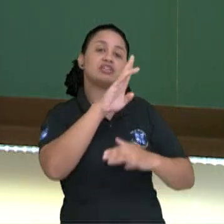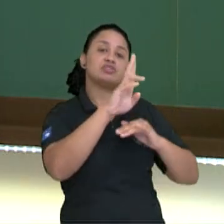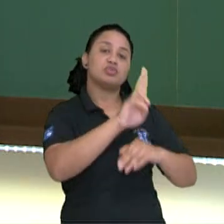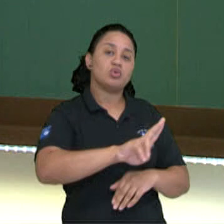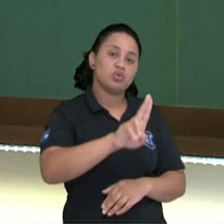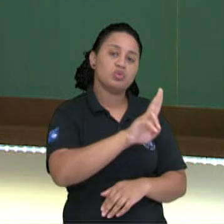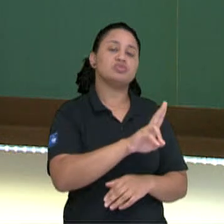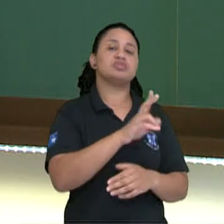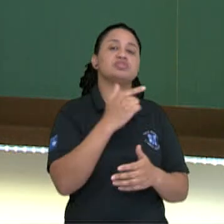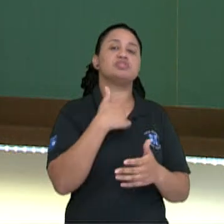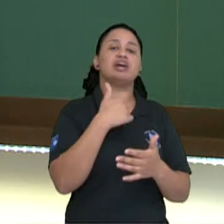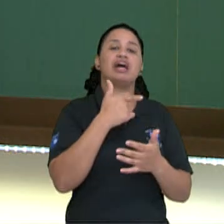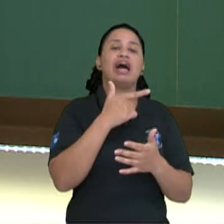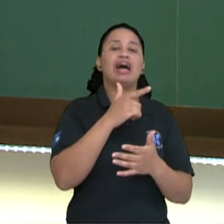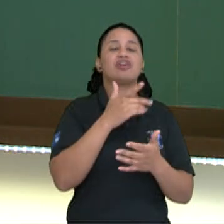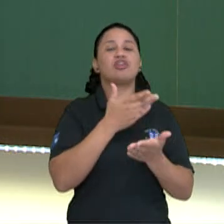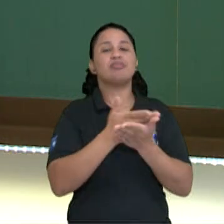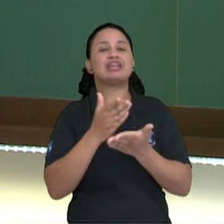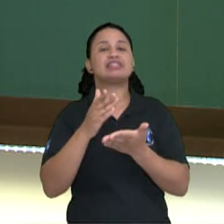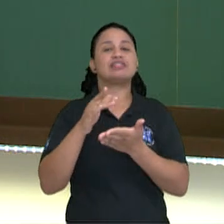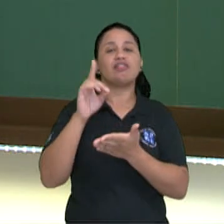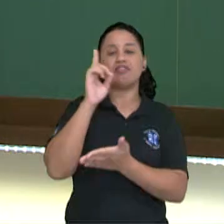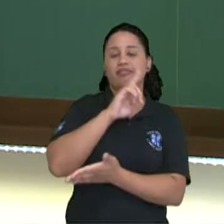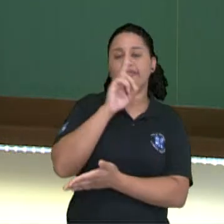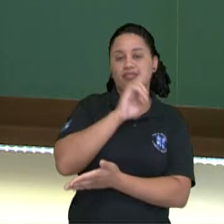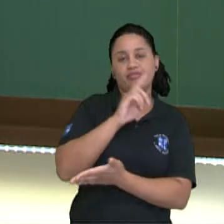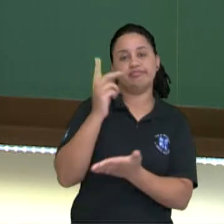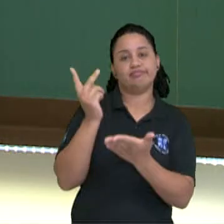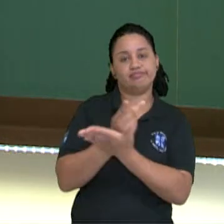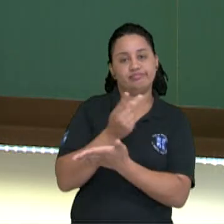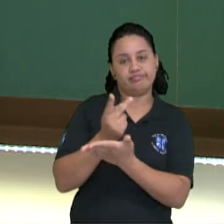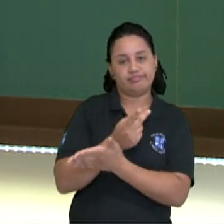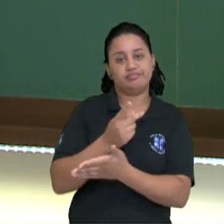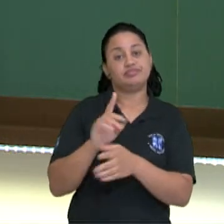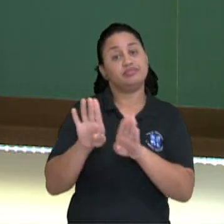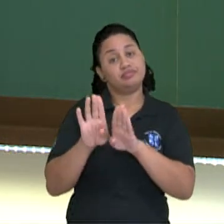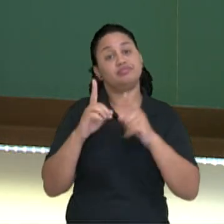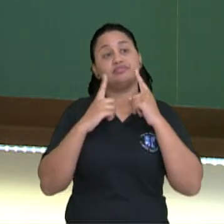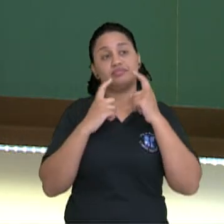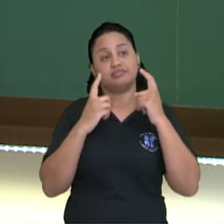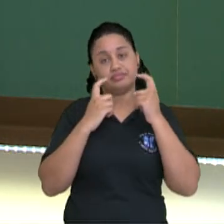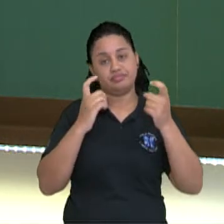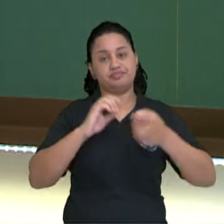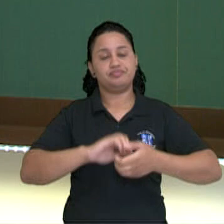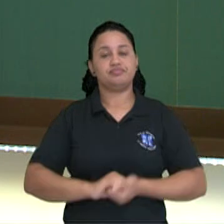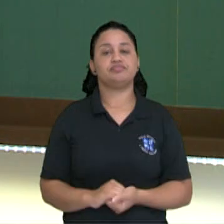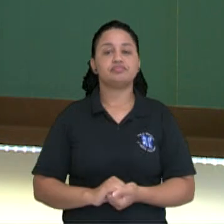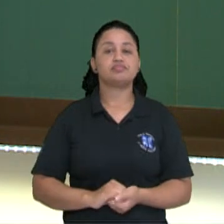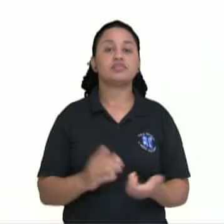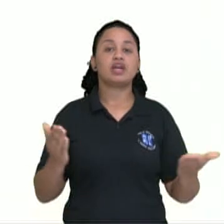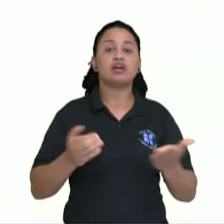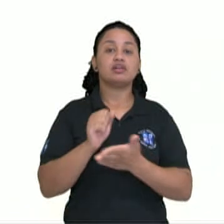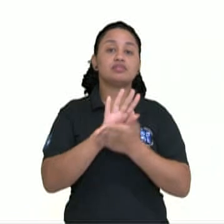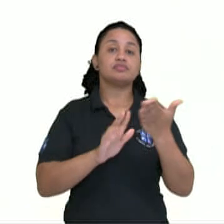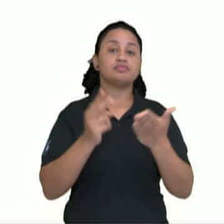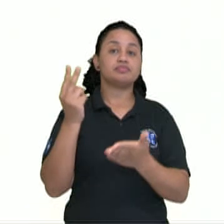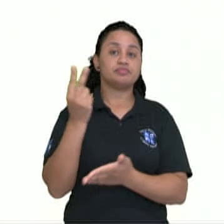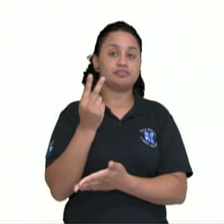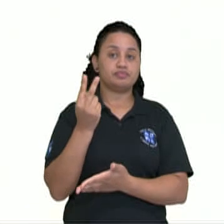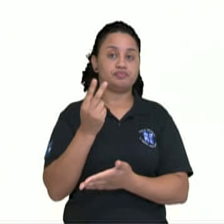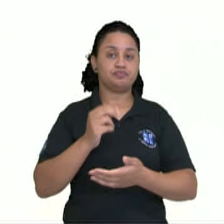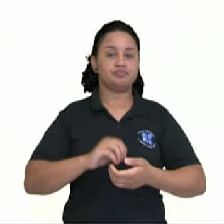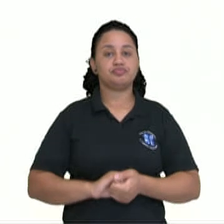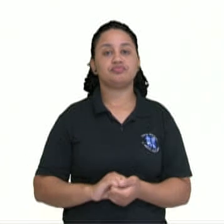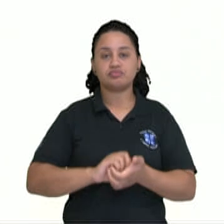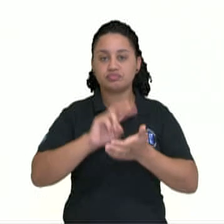menos disponibilidade, então vai gerar mais reclamação. Atividade 2, vamos lá, vamos reler